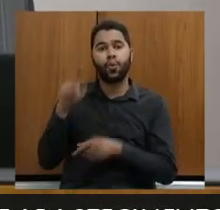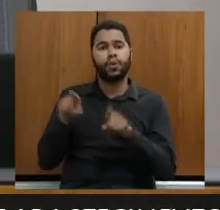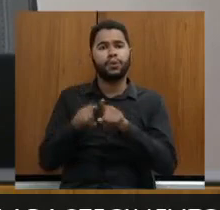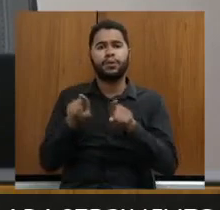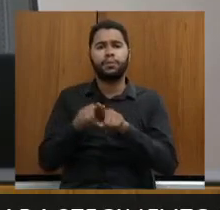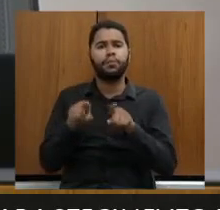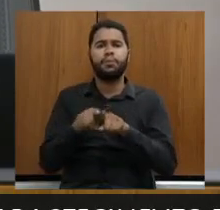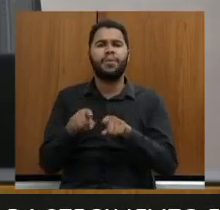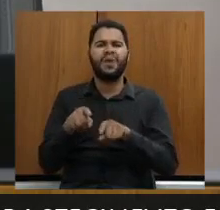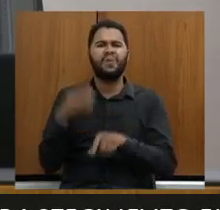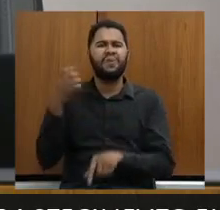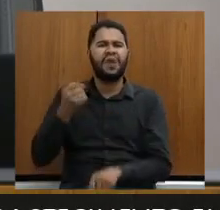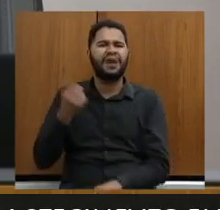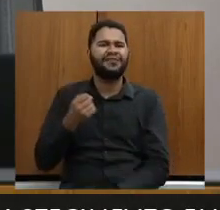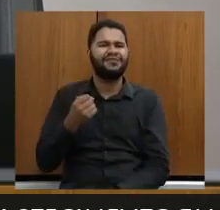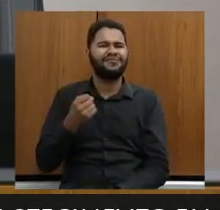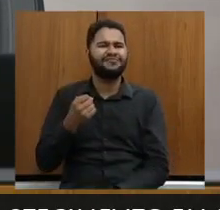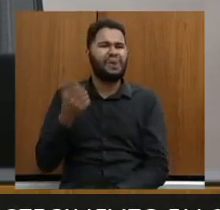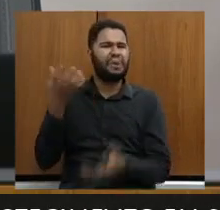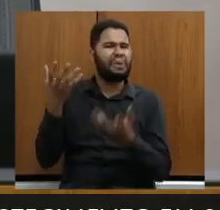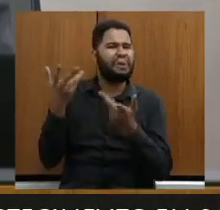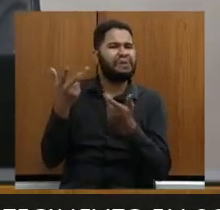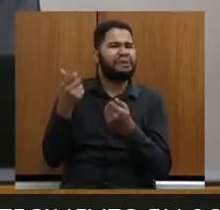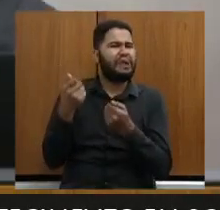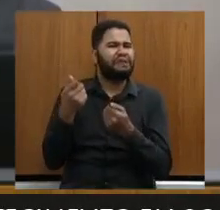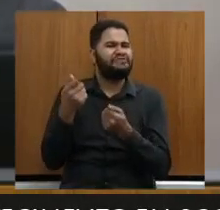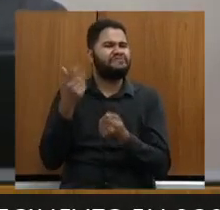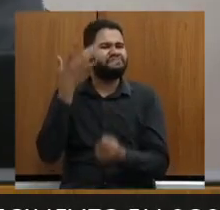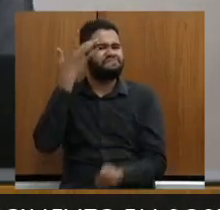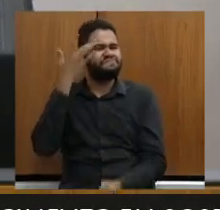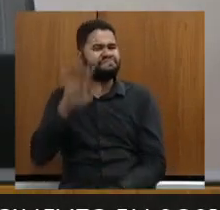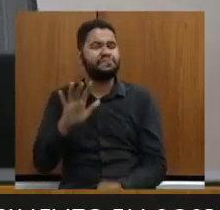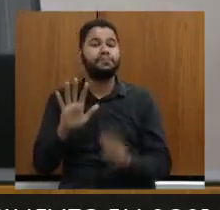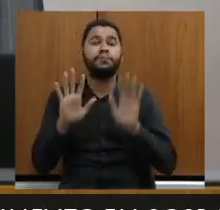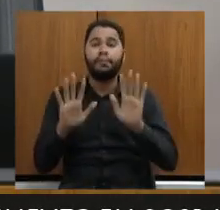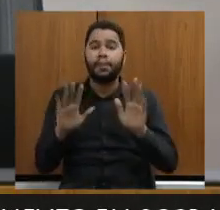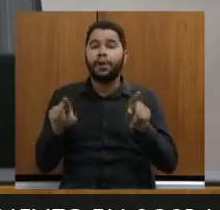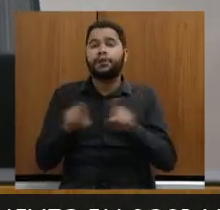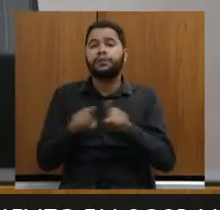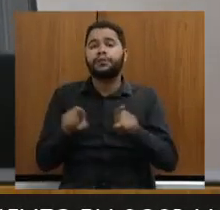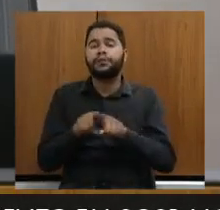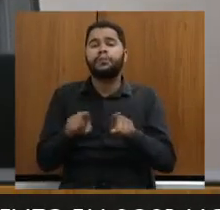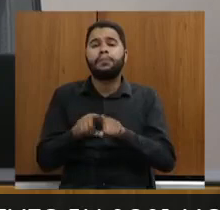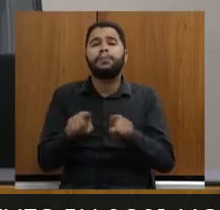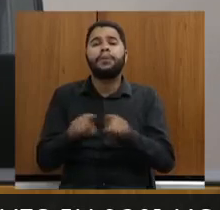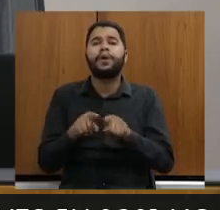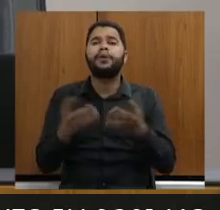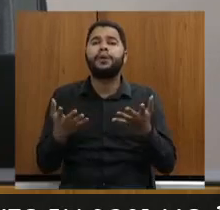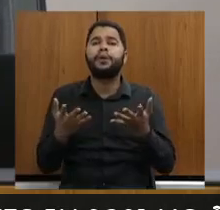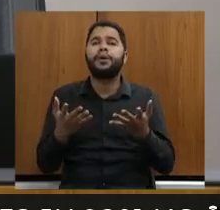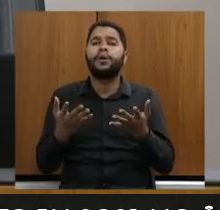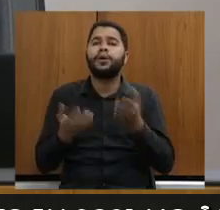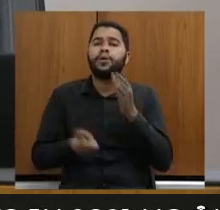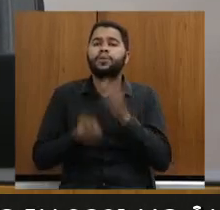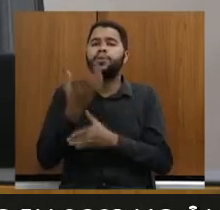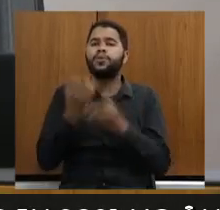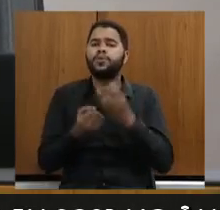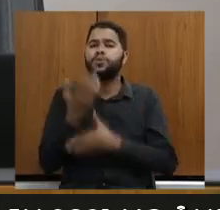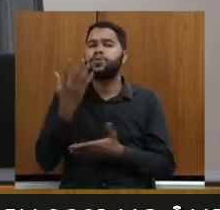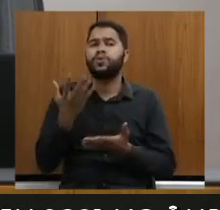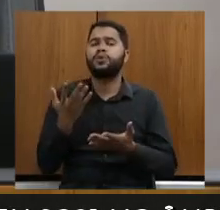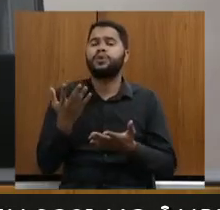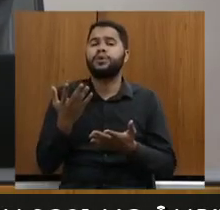que nós não conhecemos a qualidade dele mais um uma notícia que pode dar uma lentada ao produtor de leite